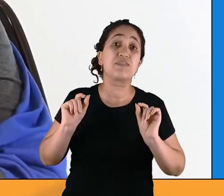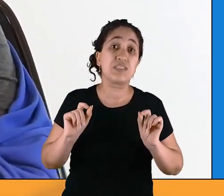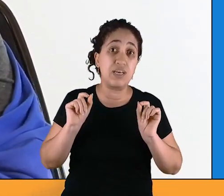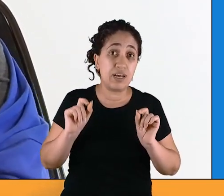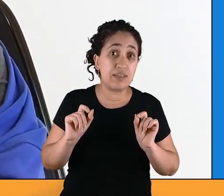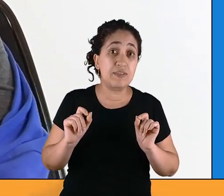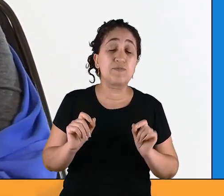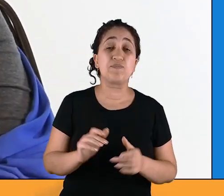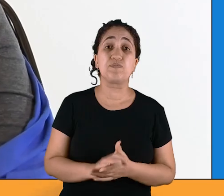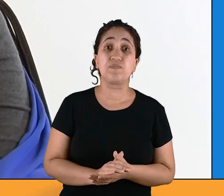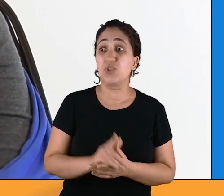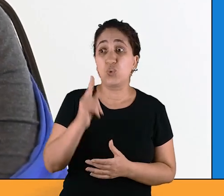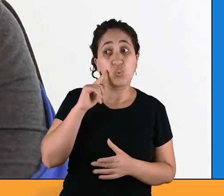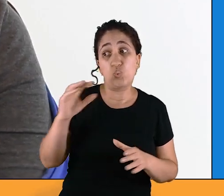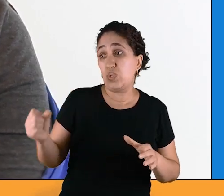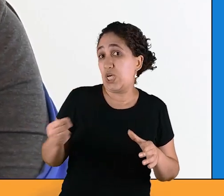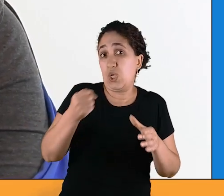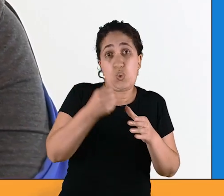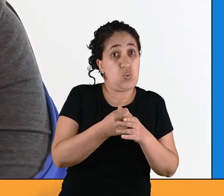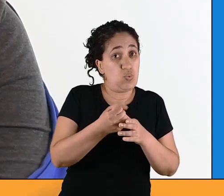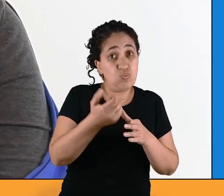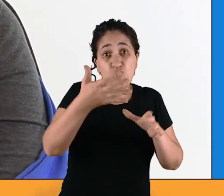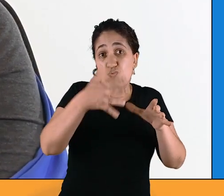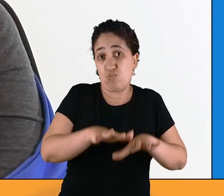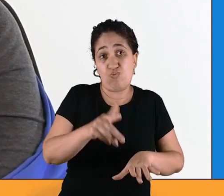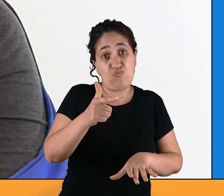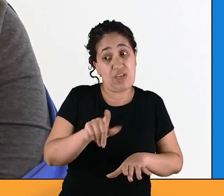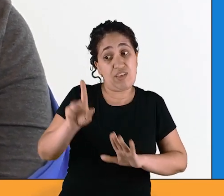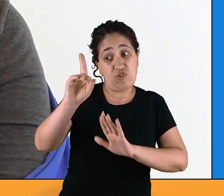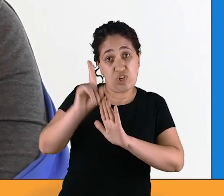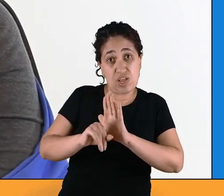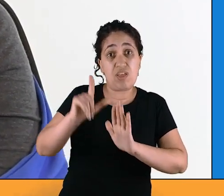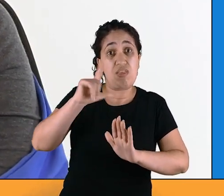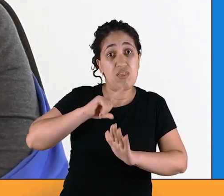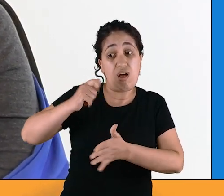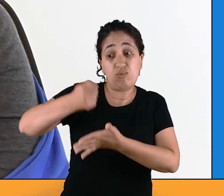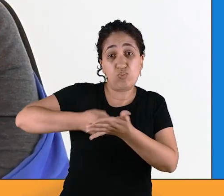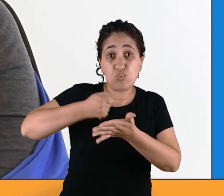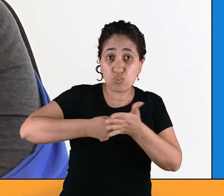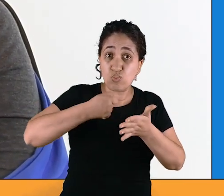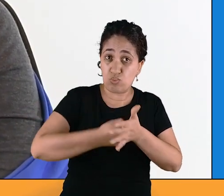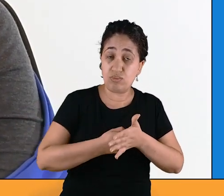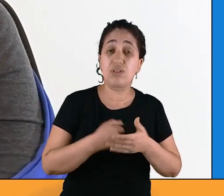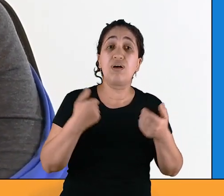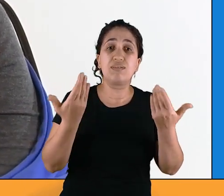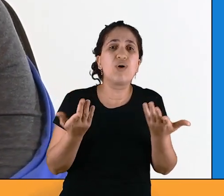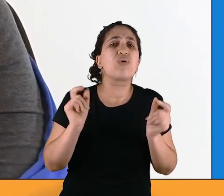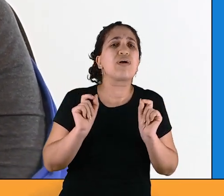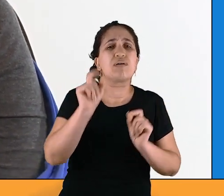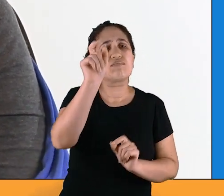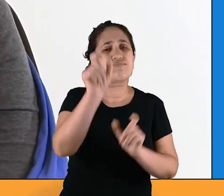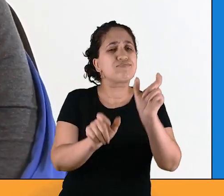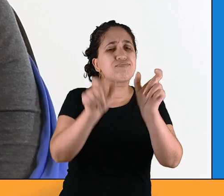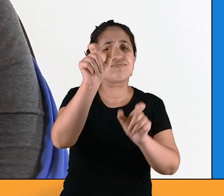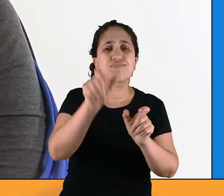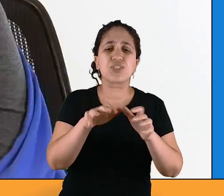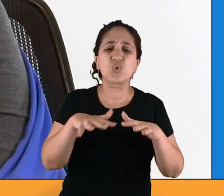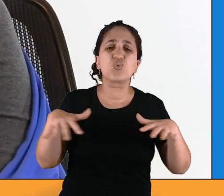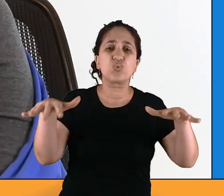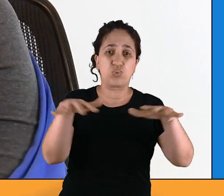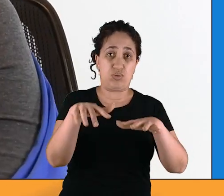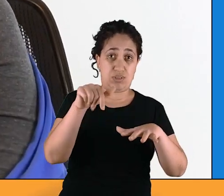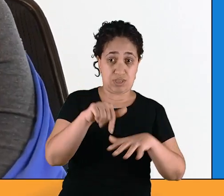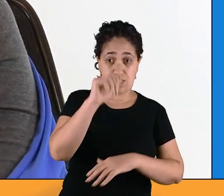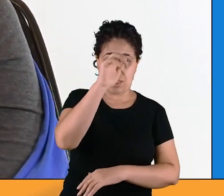esquecidas, e aí a gente acaba não incluindo essa população, os seus direitos, as suas lutas. Então a gente está falando de pessoas em um todo.